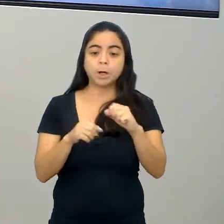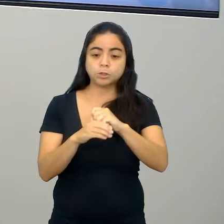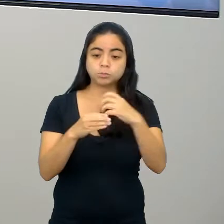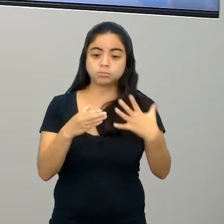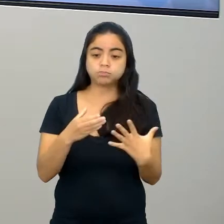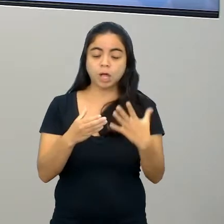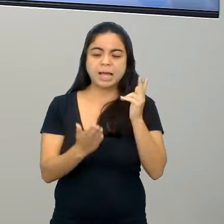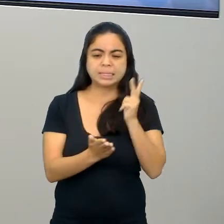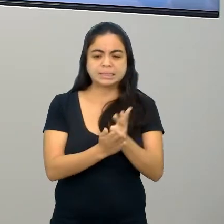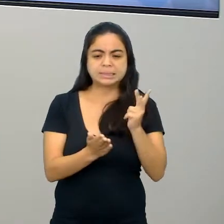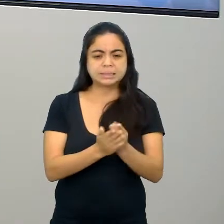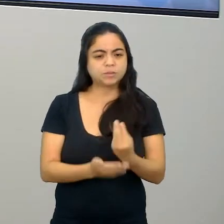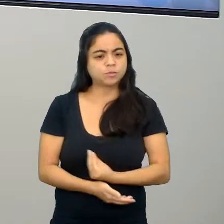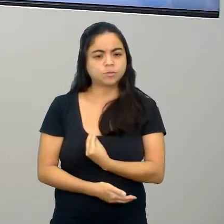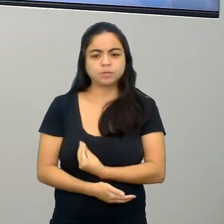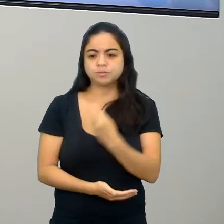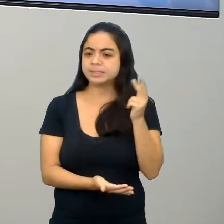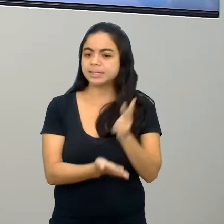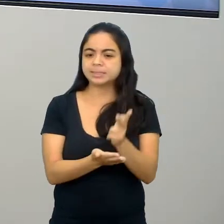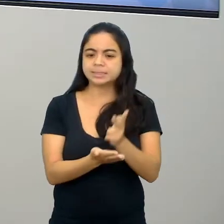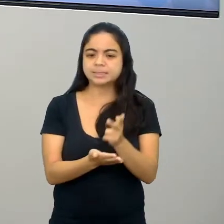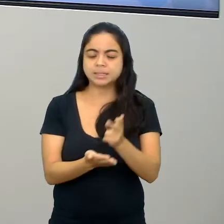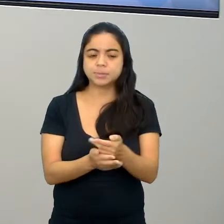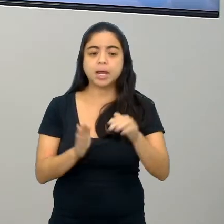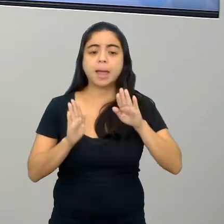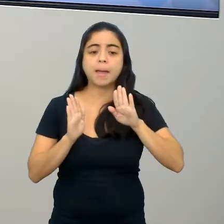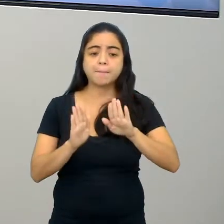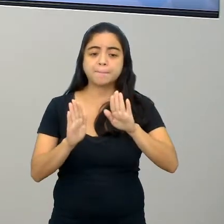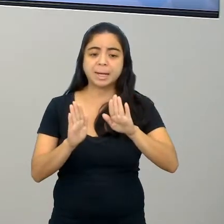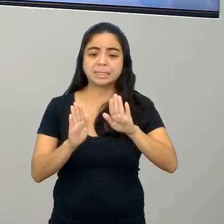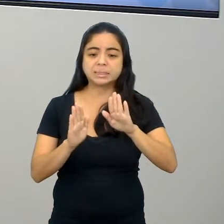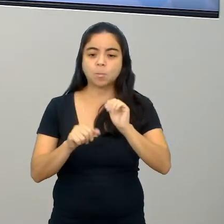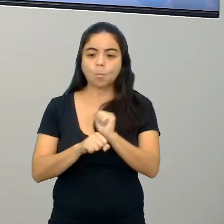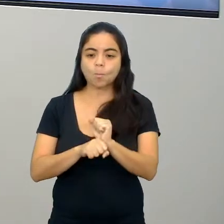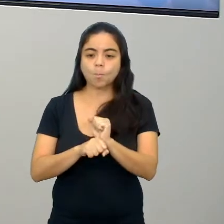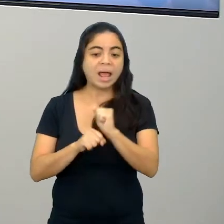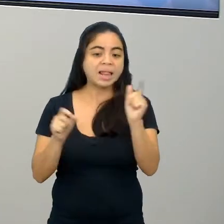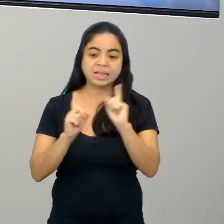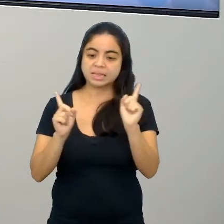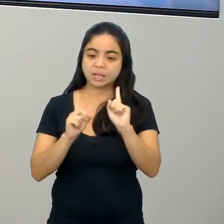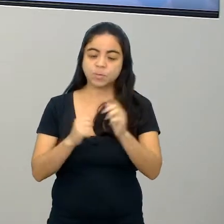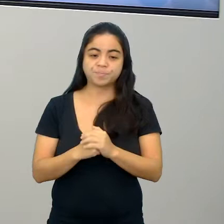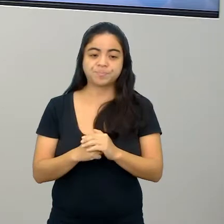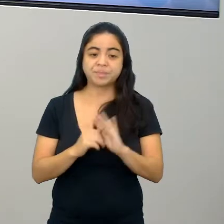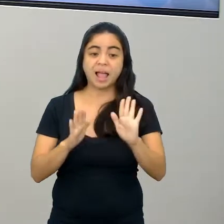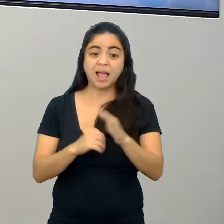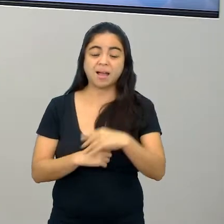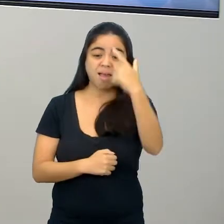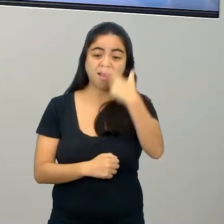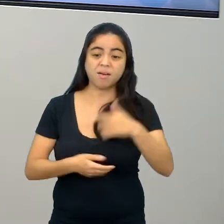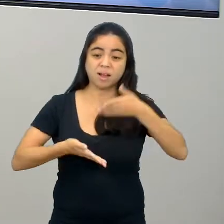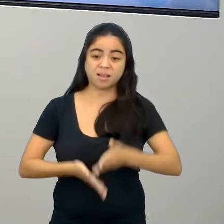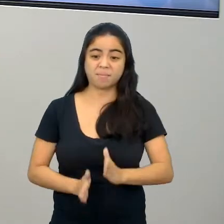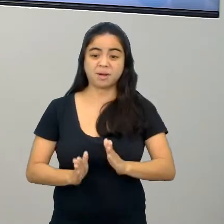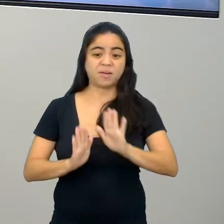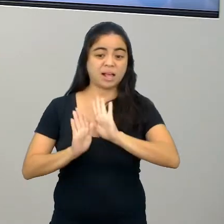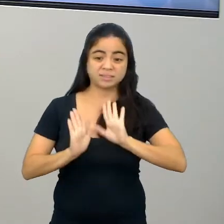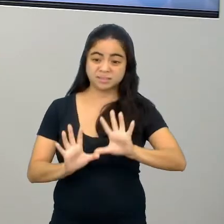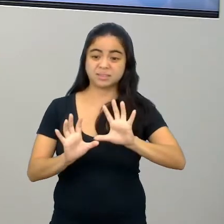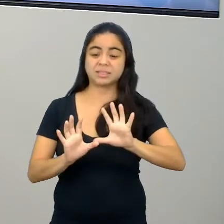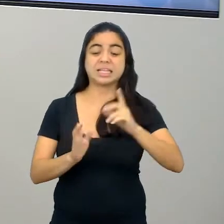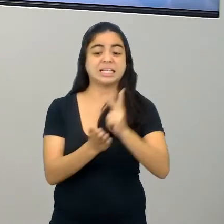vai levar para o resto da nossa vida, da personalidade, mas ela não é algo estático, não é algo que tipo, Gabriela, eu nasci assim, você sempre